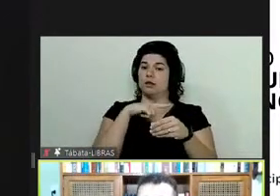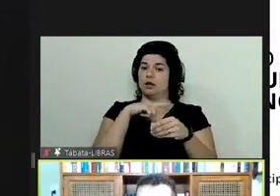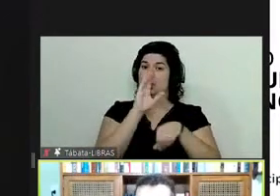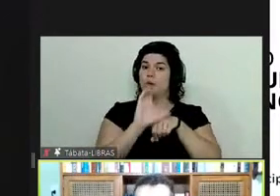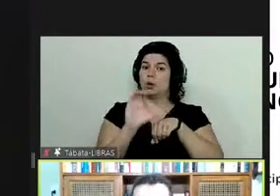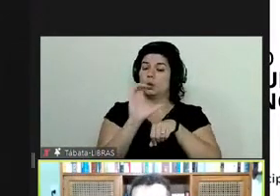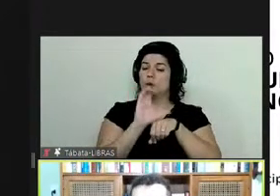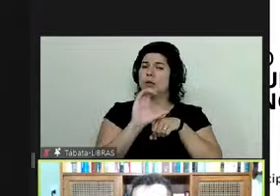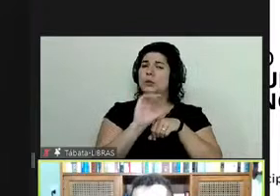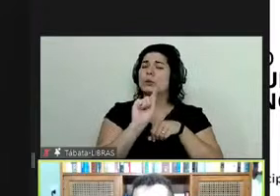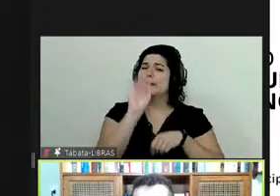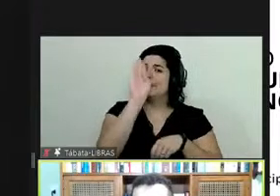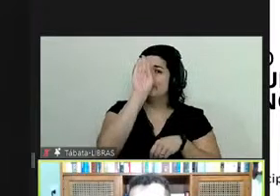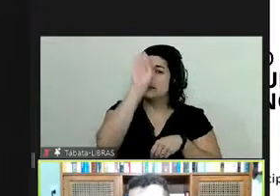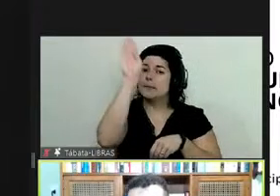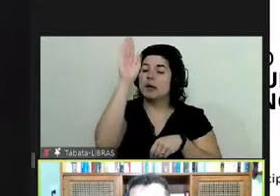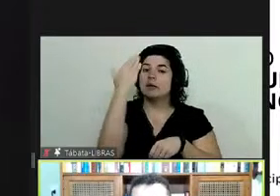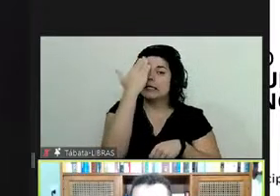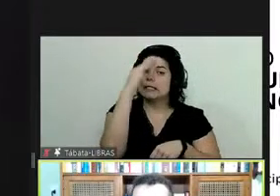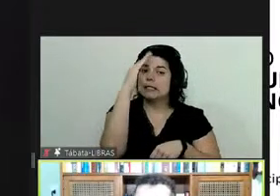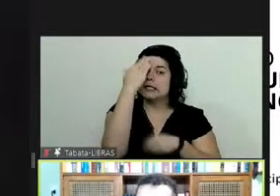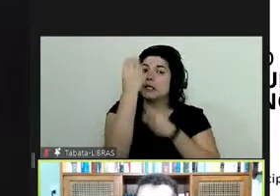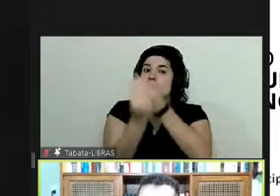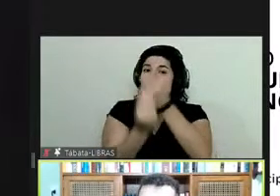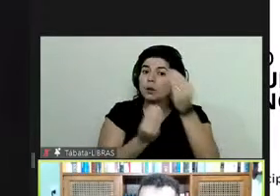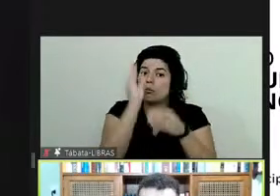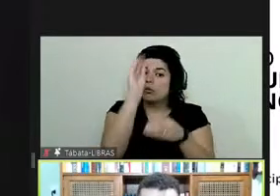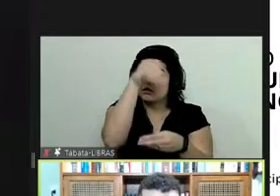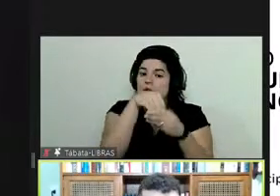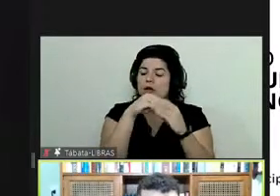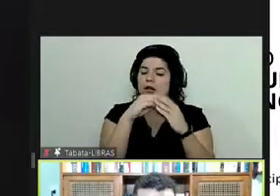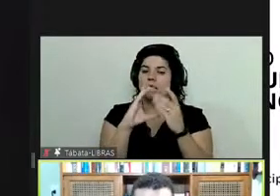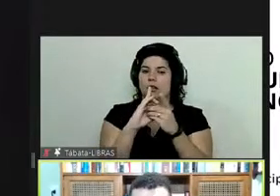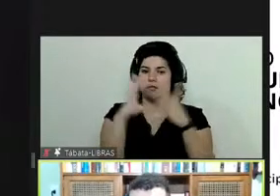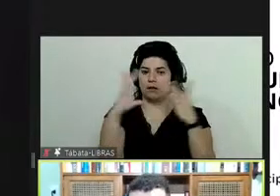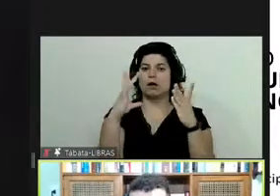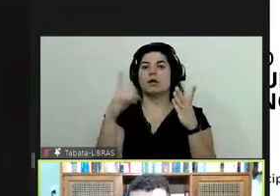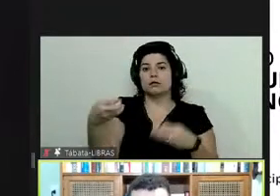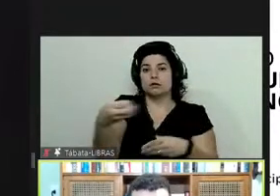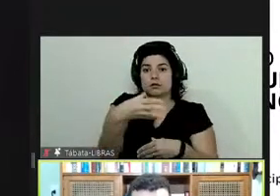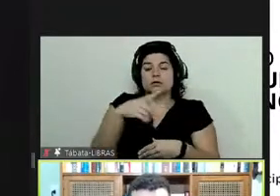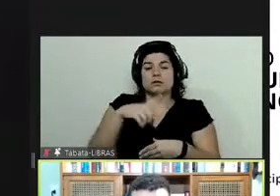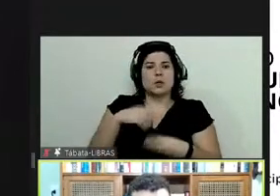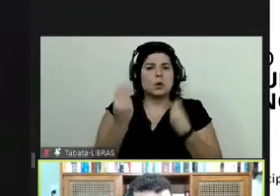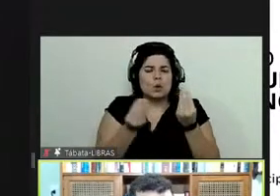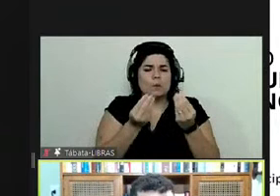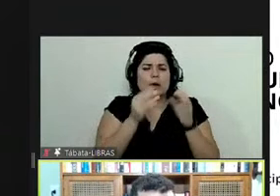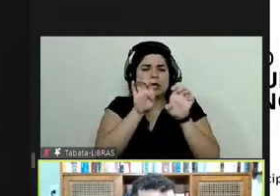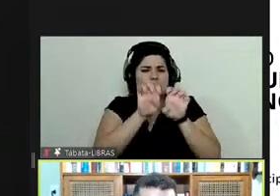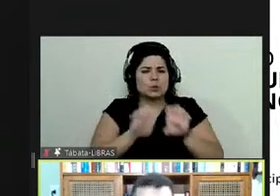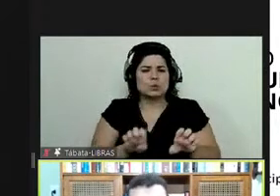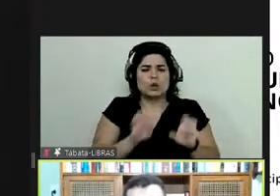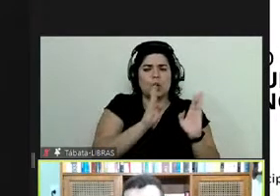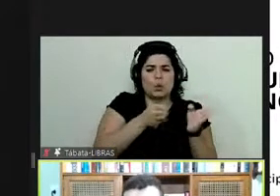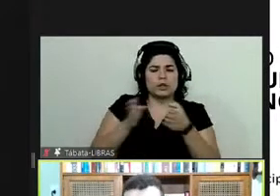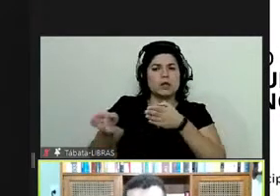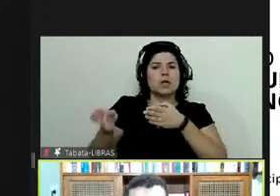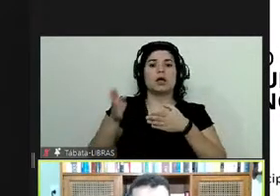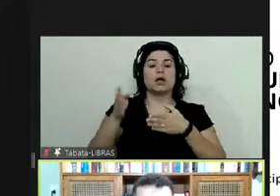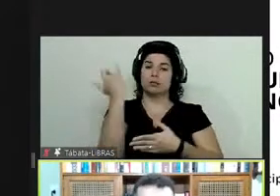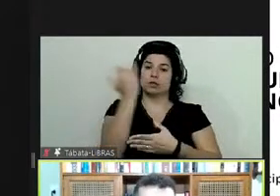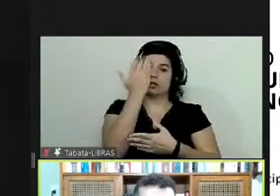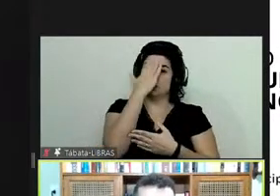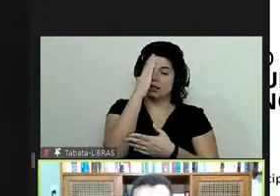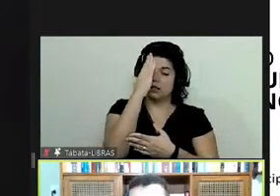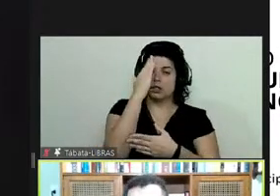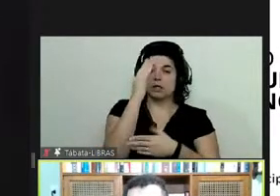de princípios da Democracia é fundamental tentar entender um pouco como esses regimes Democráticos modernos ele se estruturam como eles se organizam e para poder entender